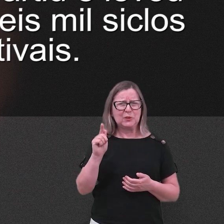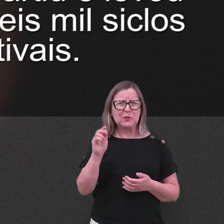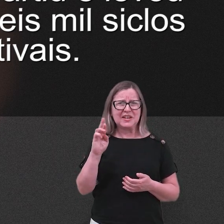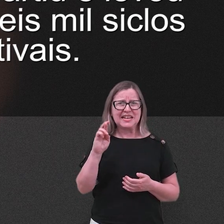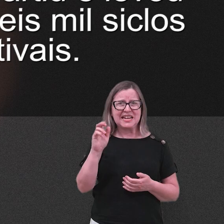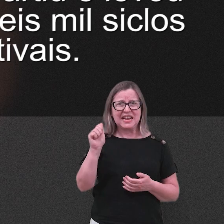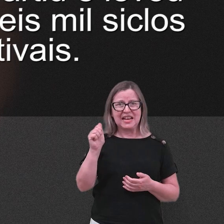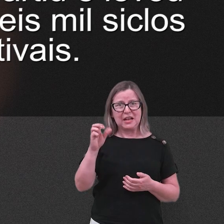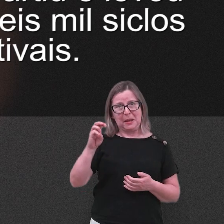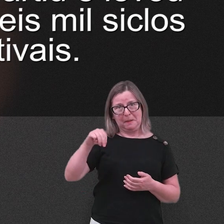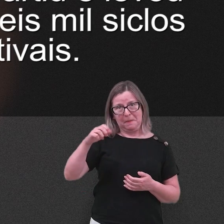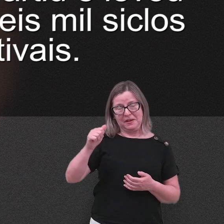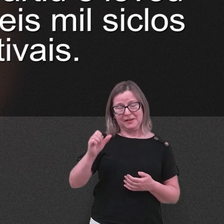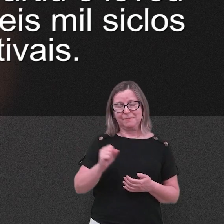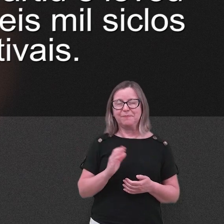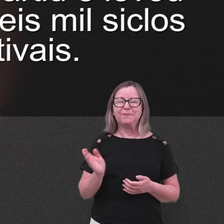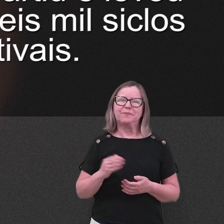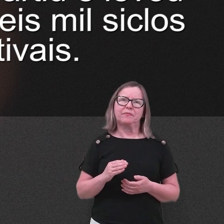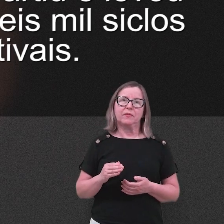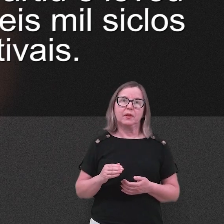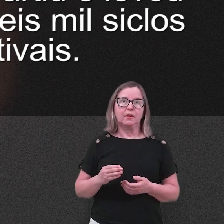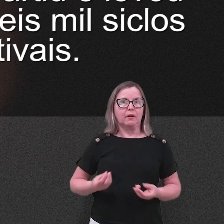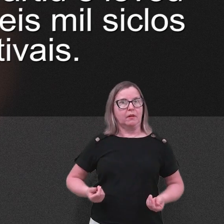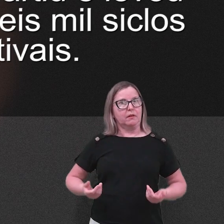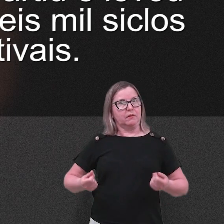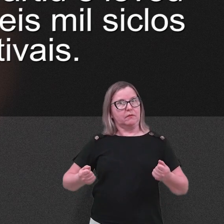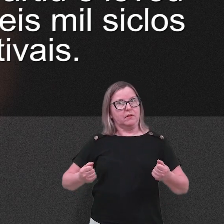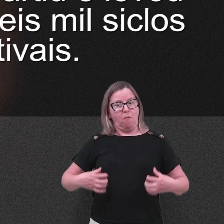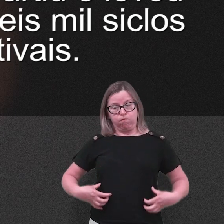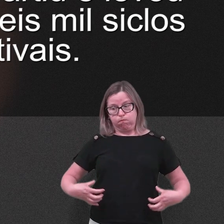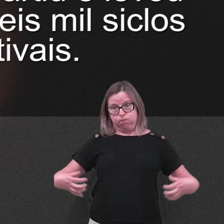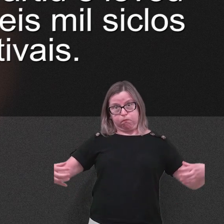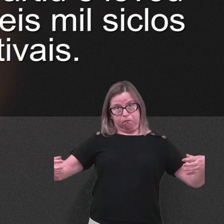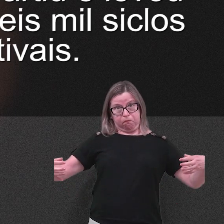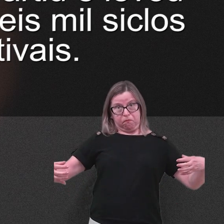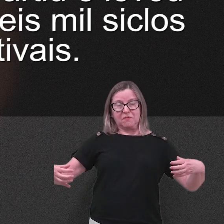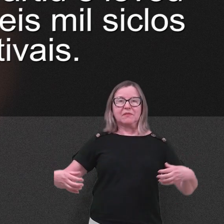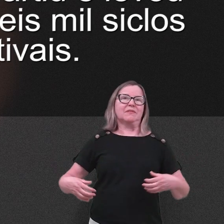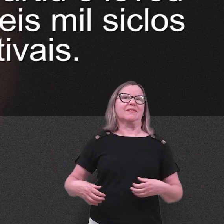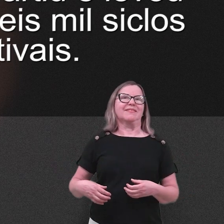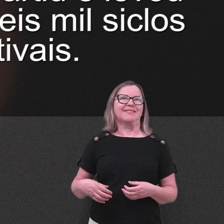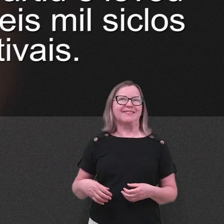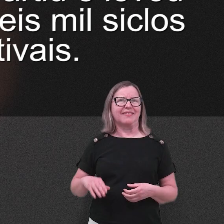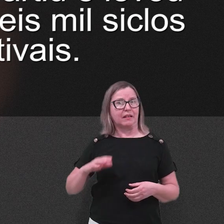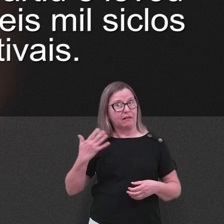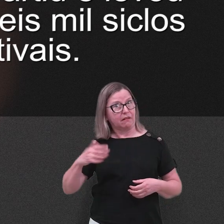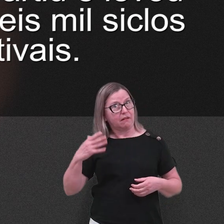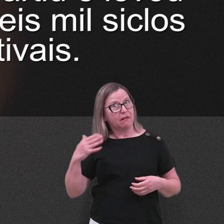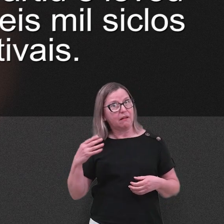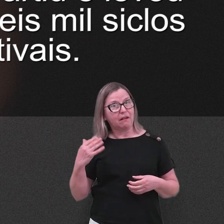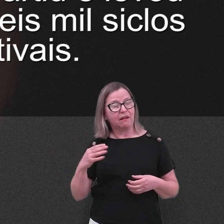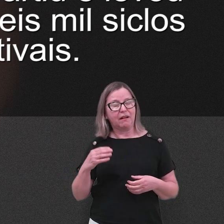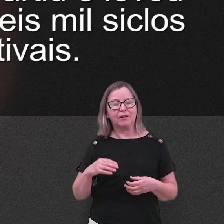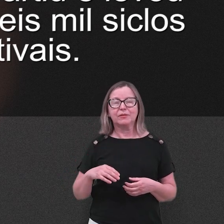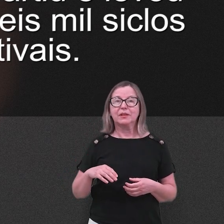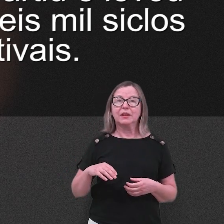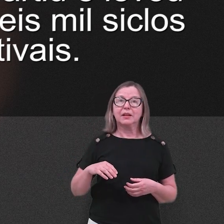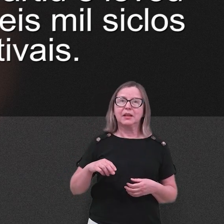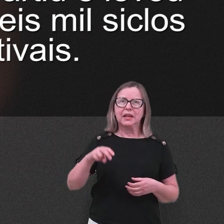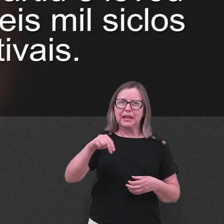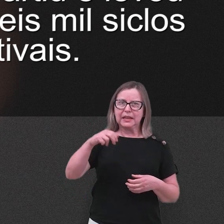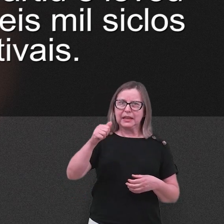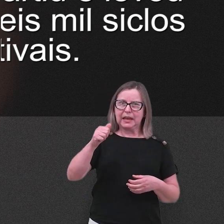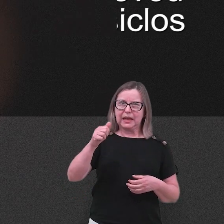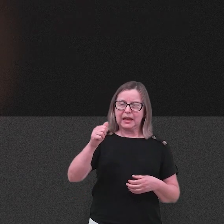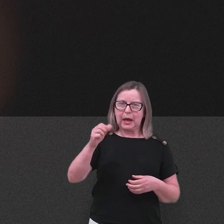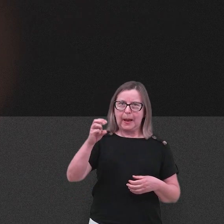Então, eu quero dizer para vocês o seguinte, dá uma graninha boa, meu irmão. Olha que graninha boa que dá aqui, que Naamã trouxe. Mas presta